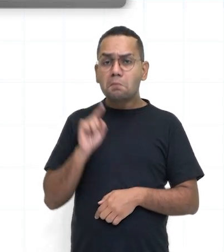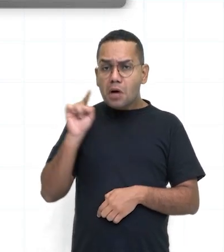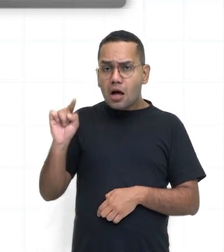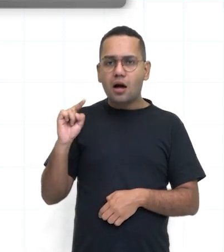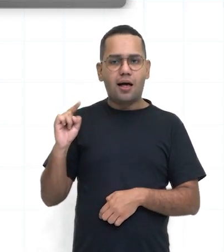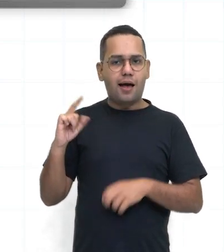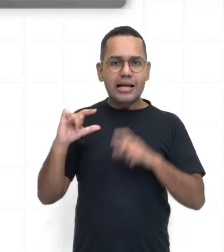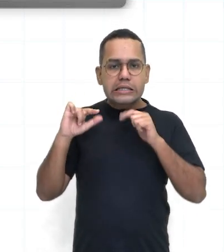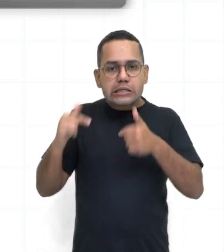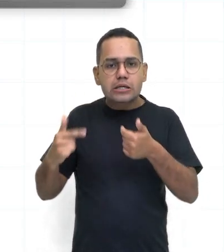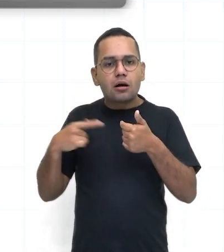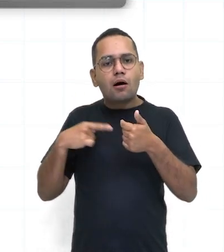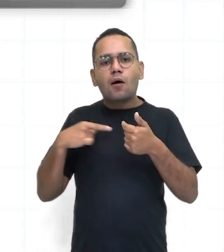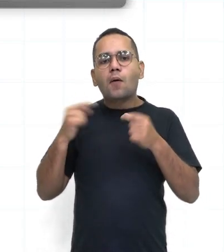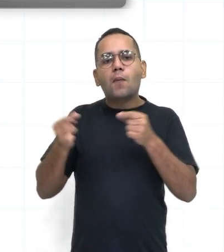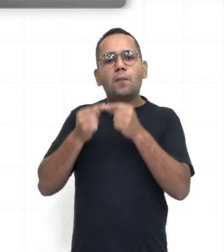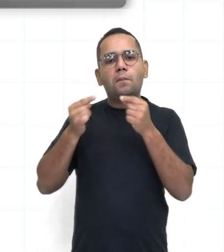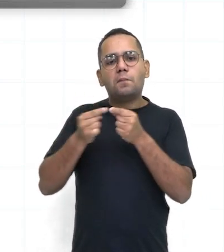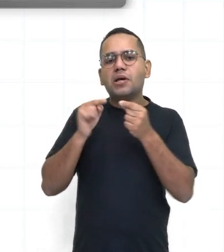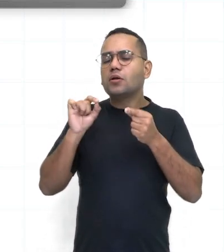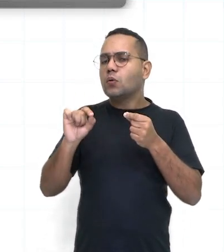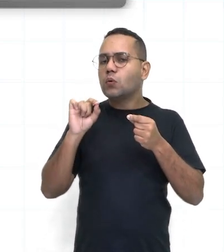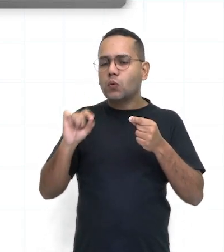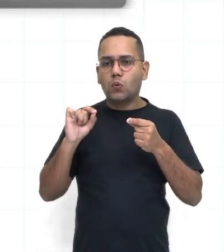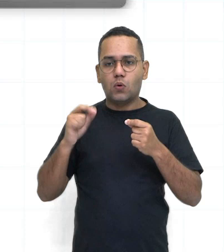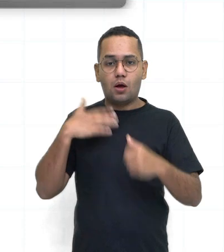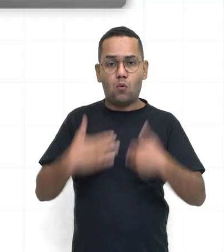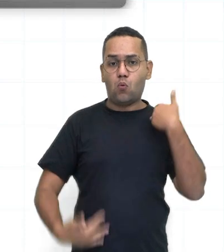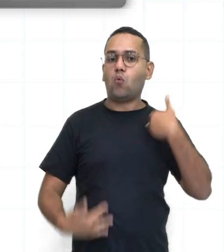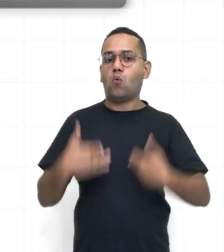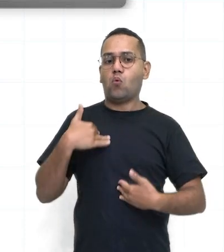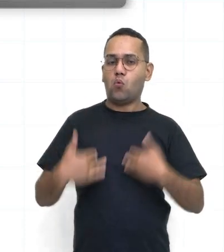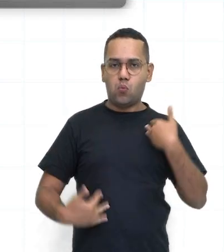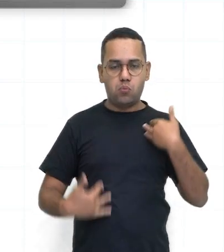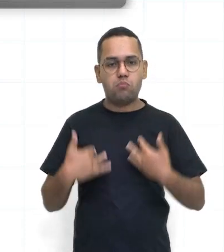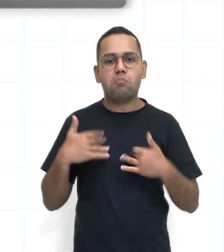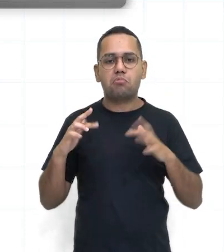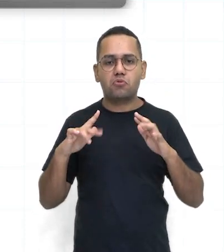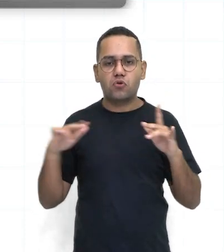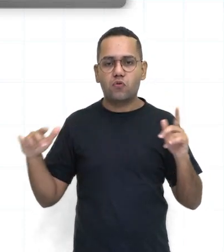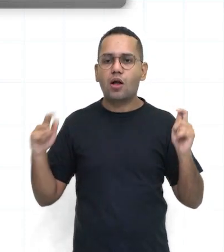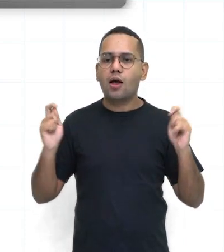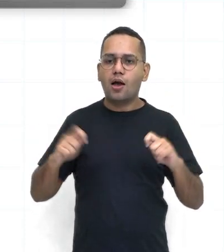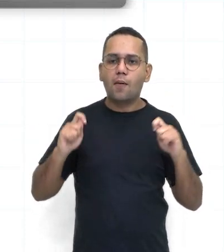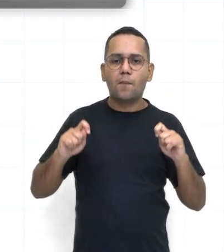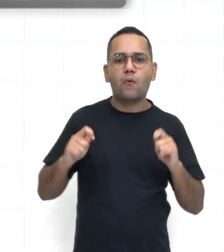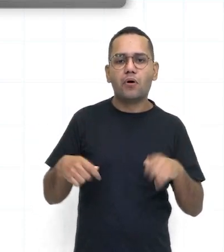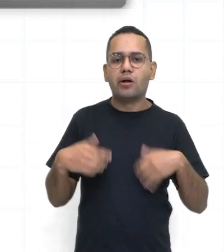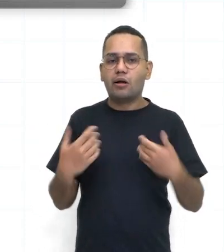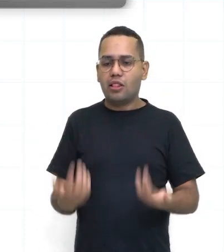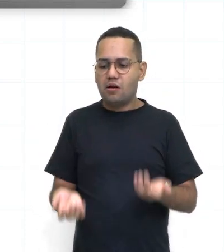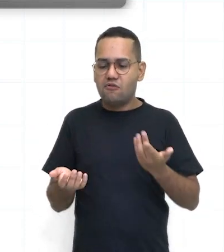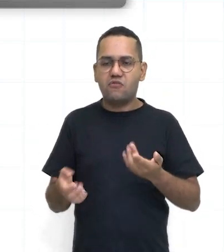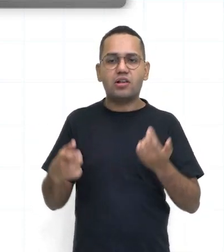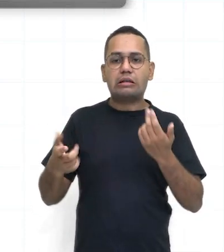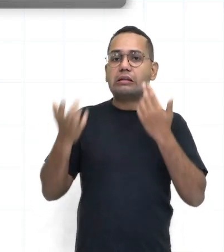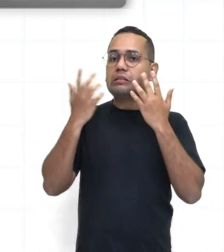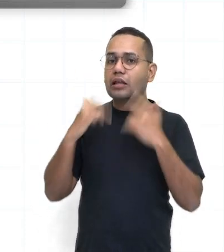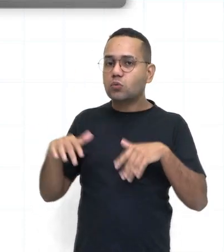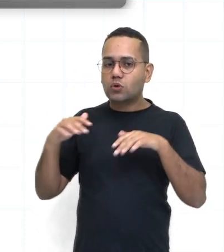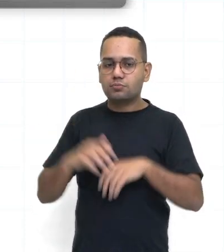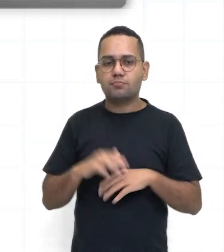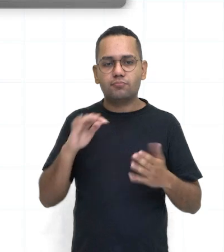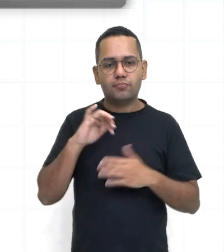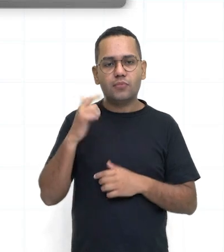inspirados pela natureza e pela anatomia do corpo humano, buscando fluidez e naturalidade. Quebra